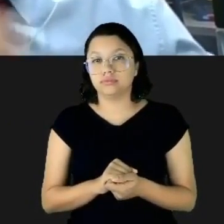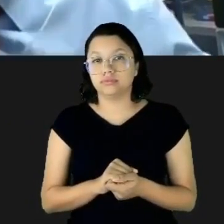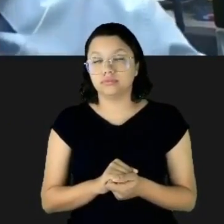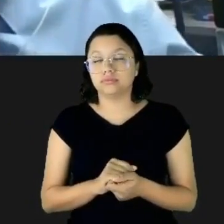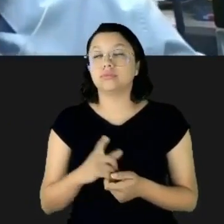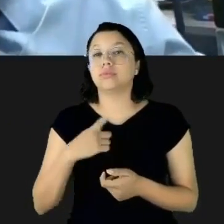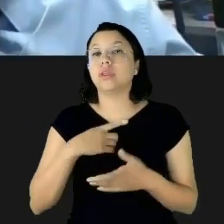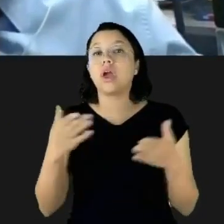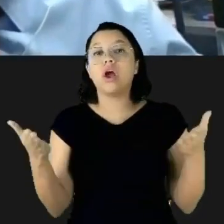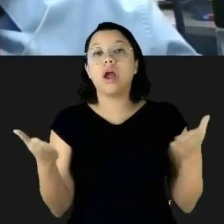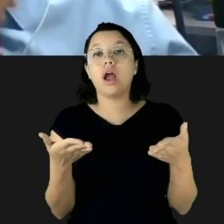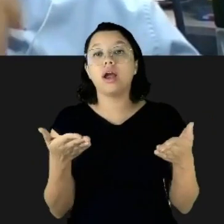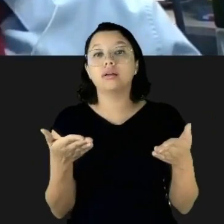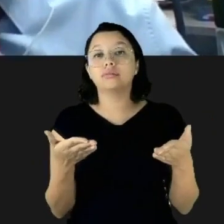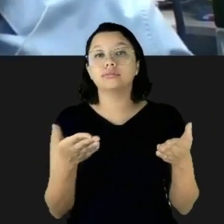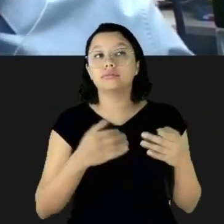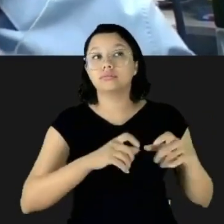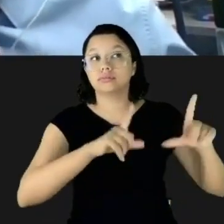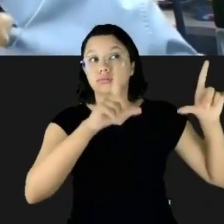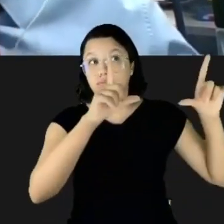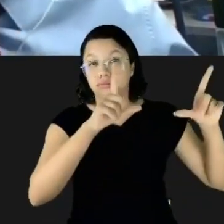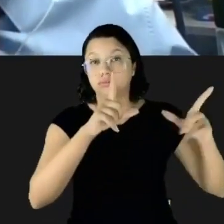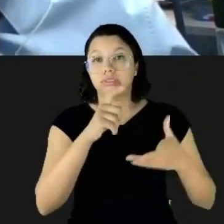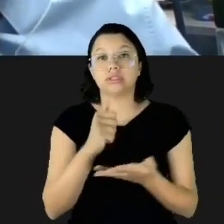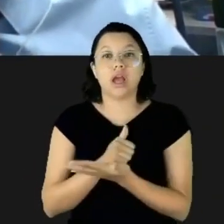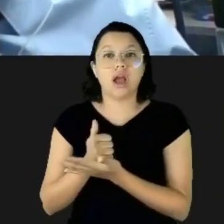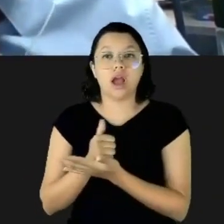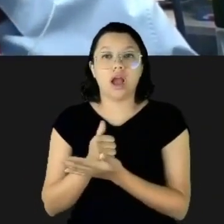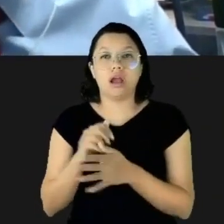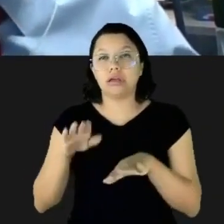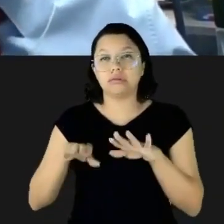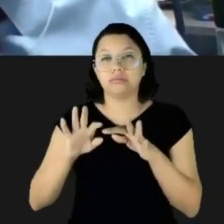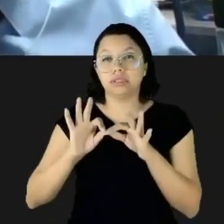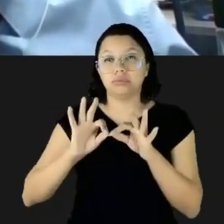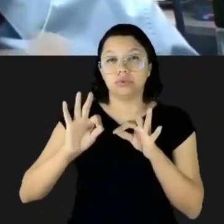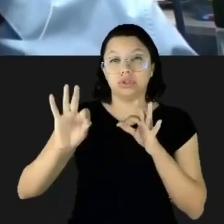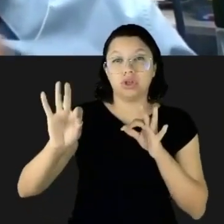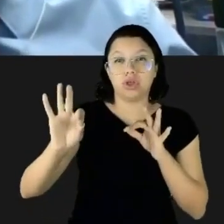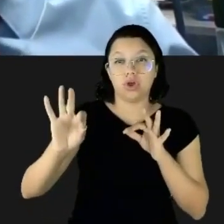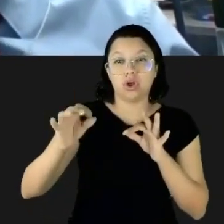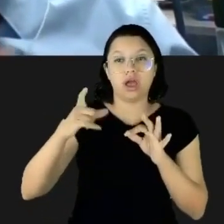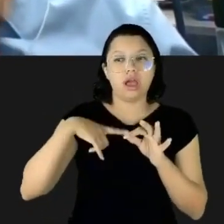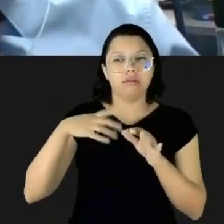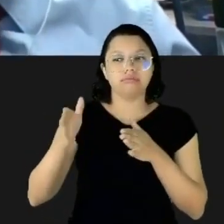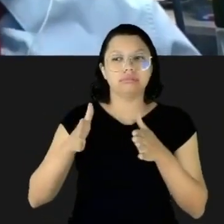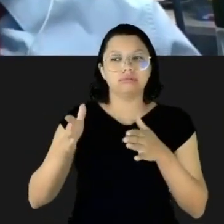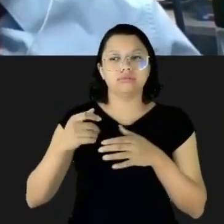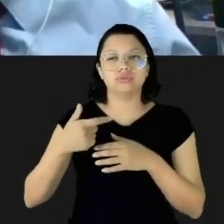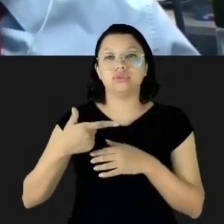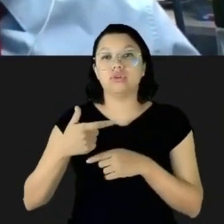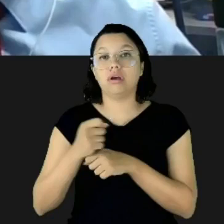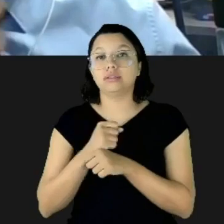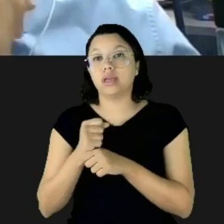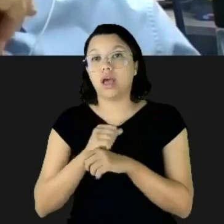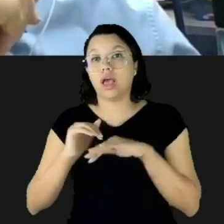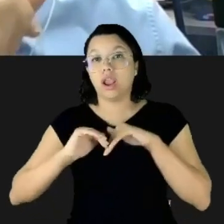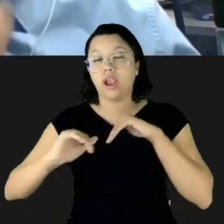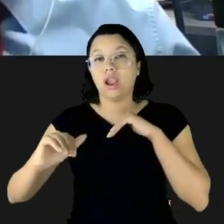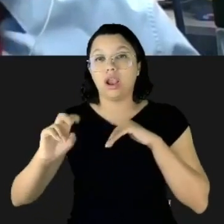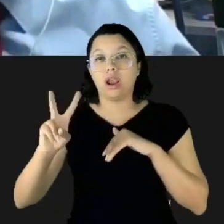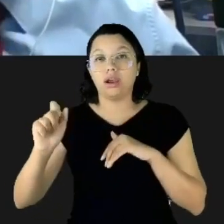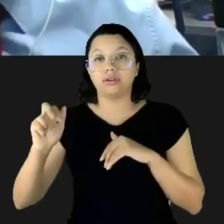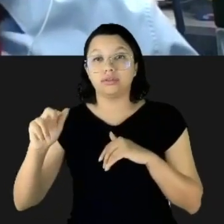que eu tenho aqui esse controle, mesmo de longe, eu estou há dois anos fora da vara, mas eu tenho esse controle aqui, eu sei o quanto